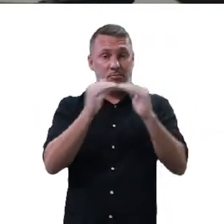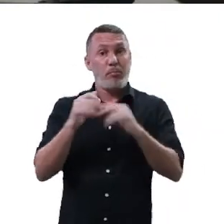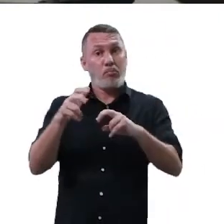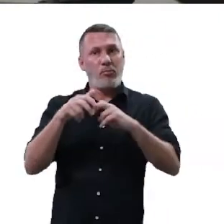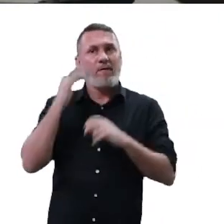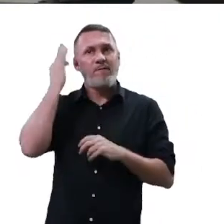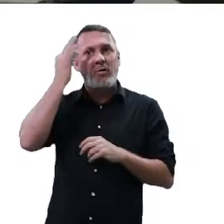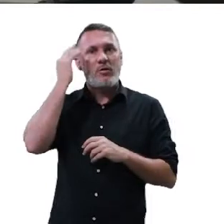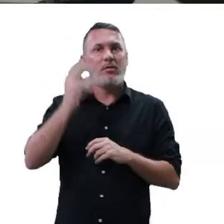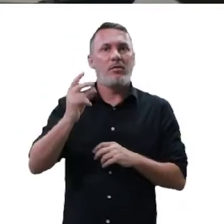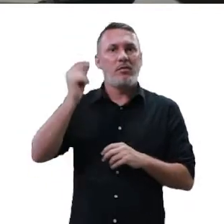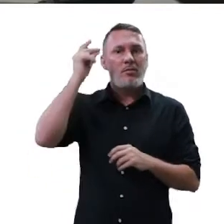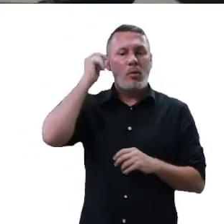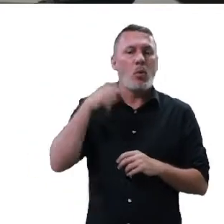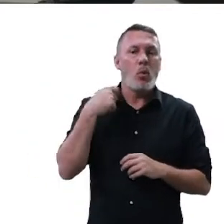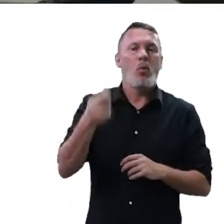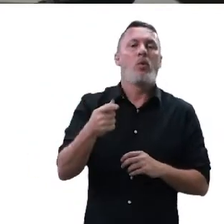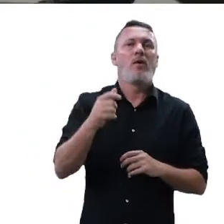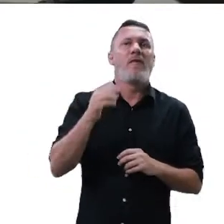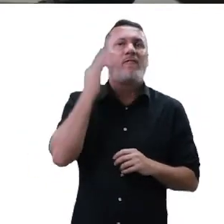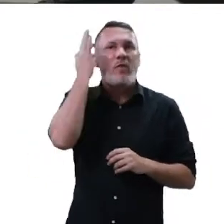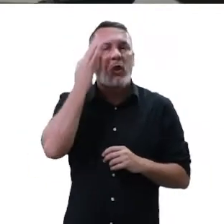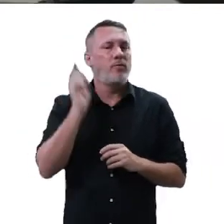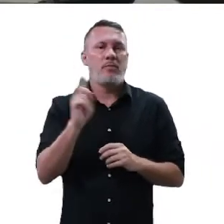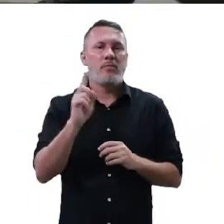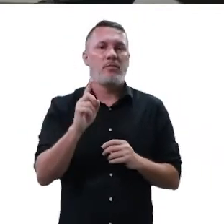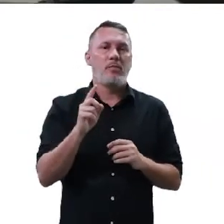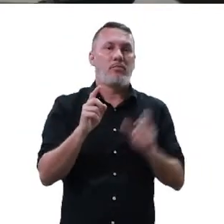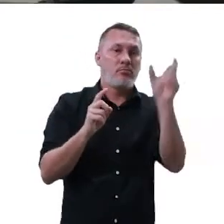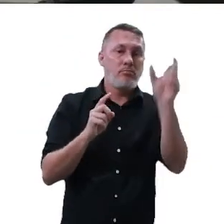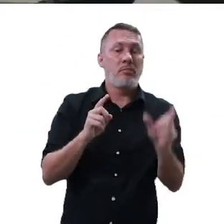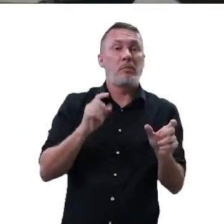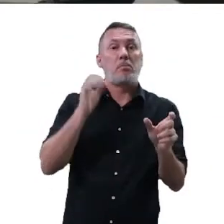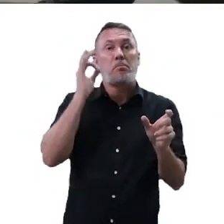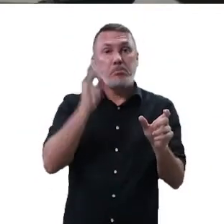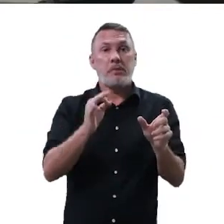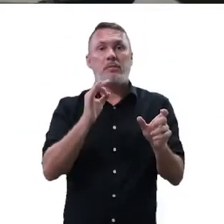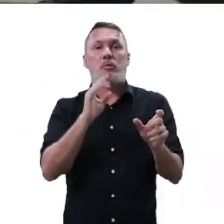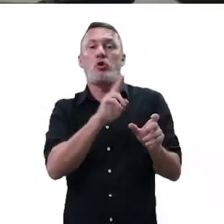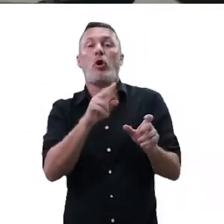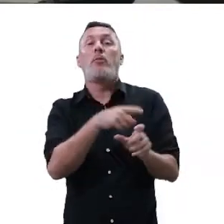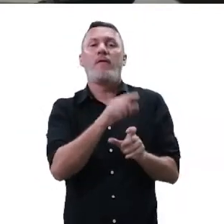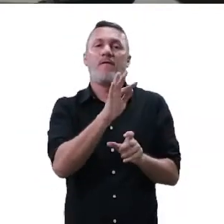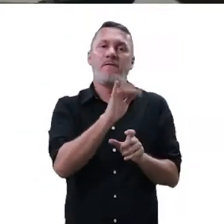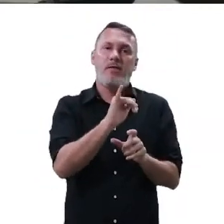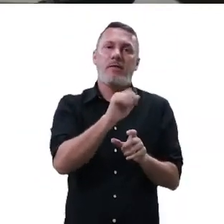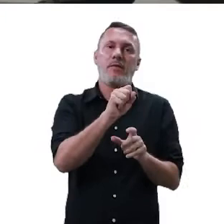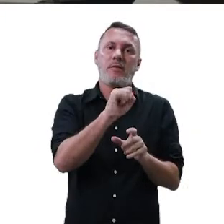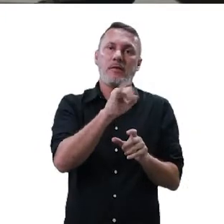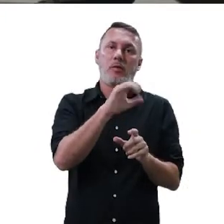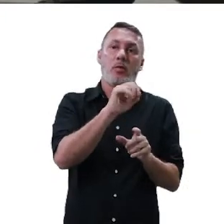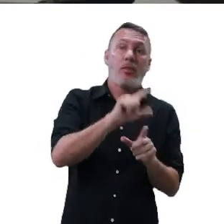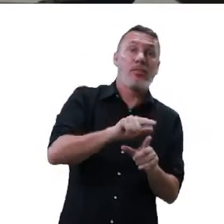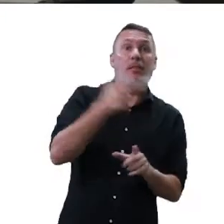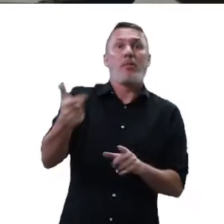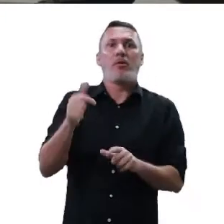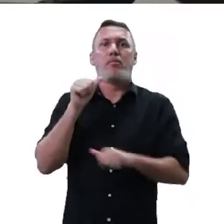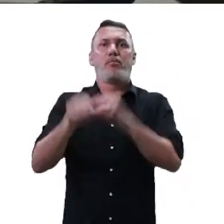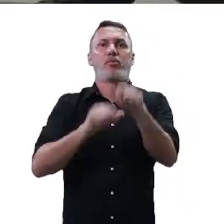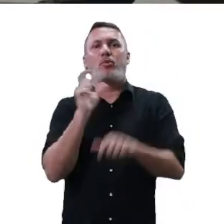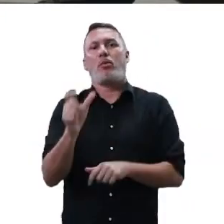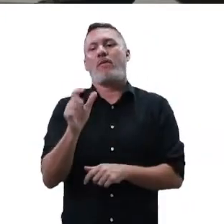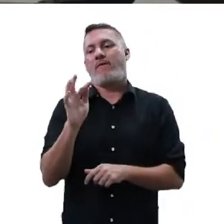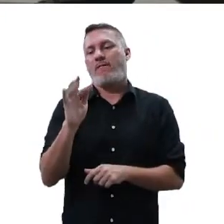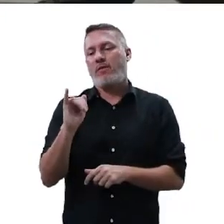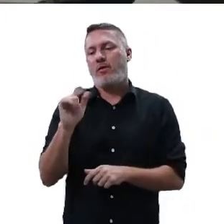correto? Por isso que os primeiros filósofos também são chamados dos primeiros físicos, A filosofia